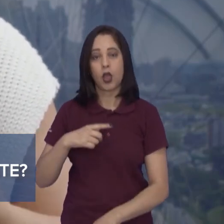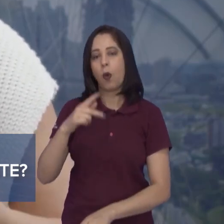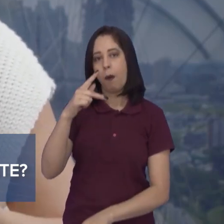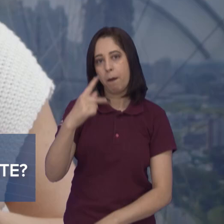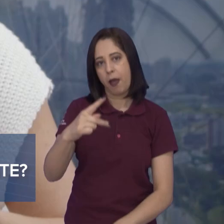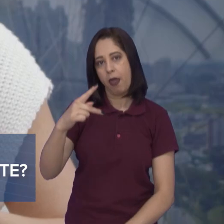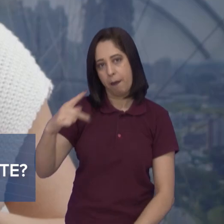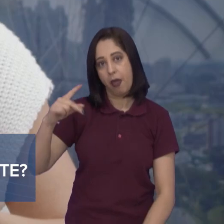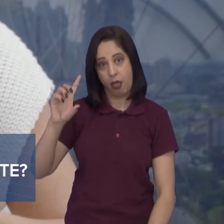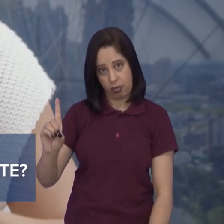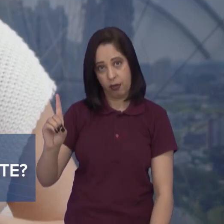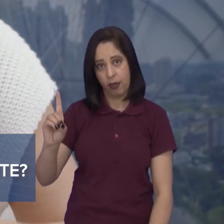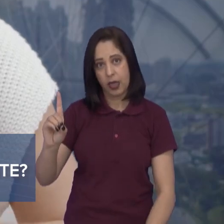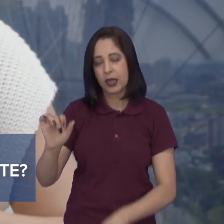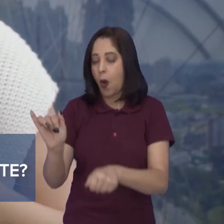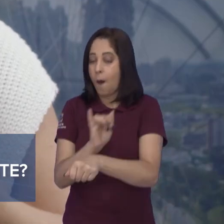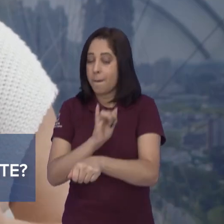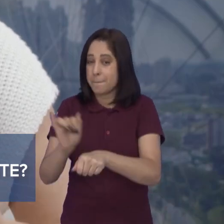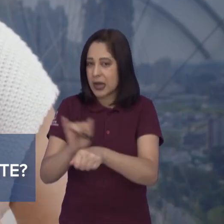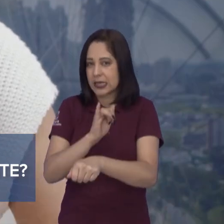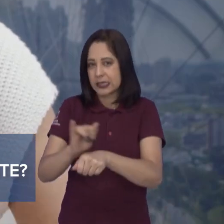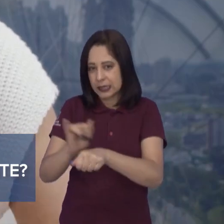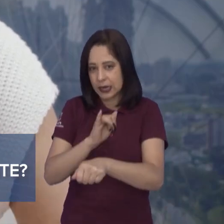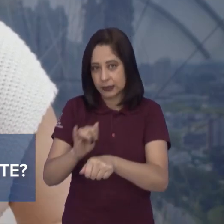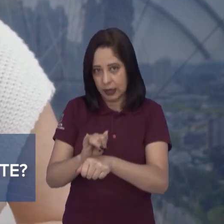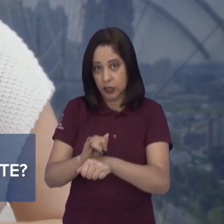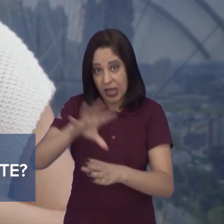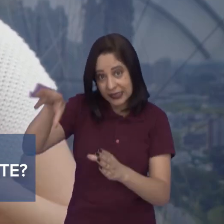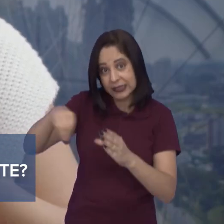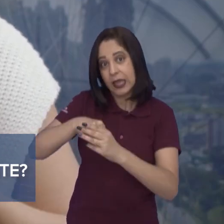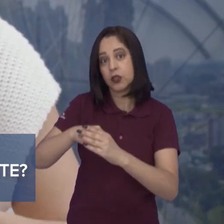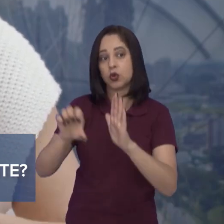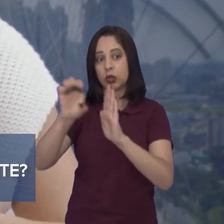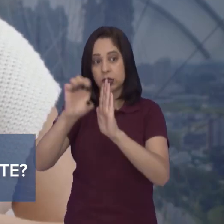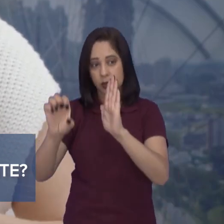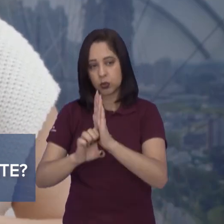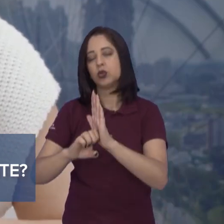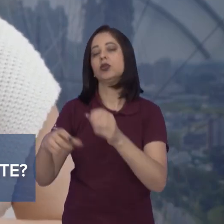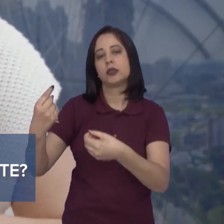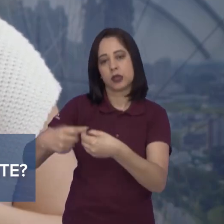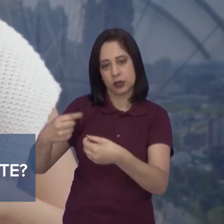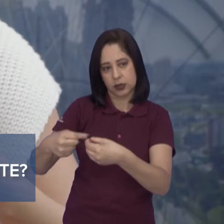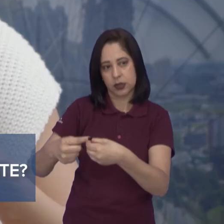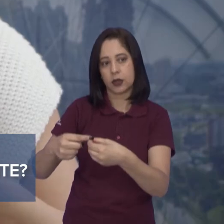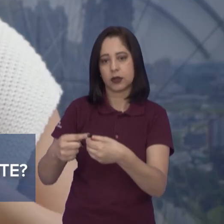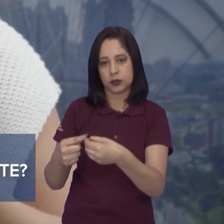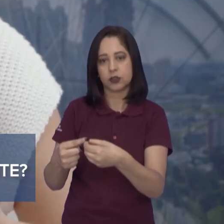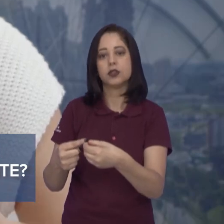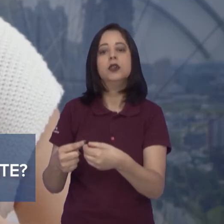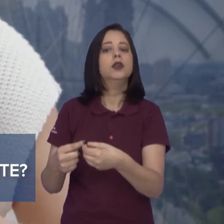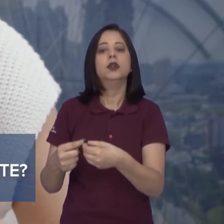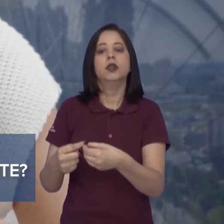grande instrumento de planejamento que a gente tem, que ele é previsto pelo Estatuto da Cidade, para que ele